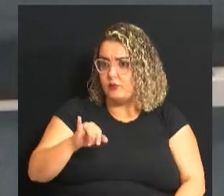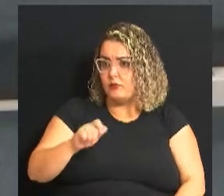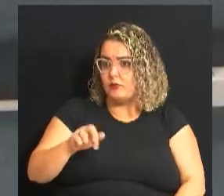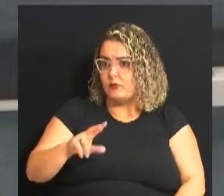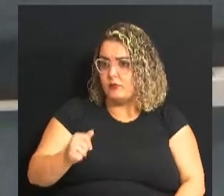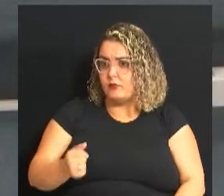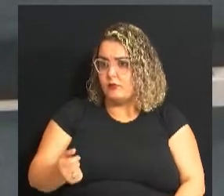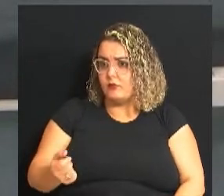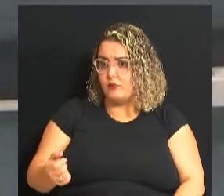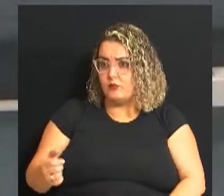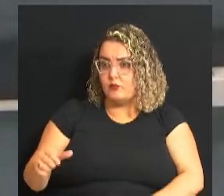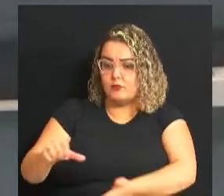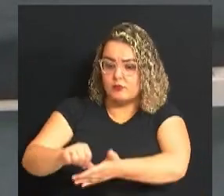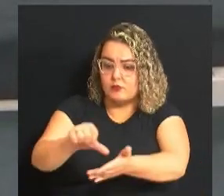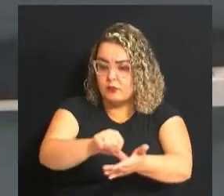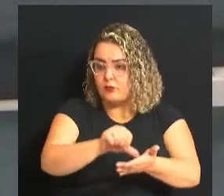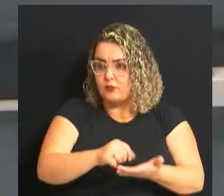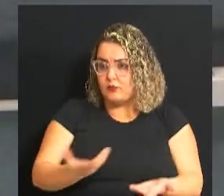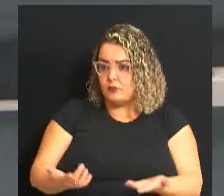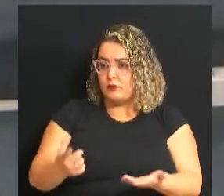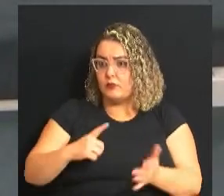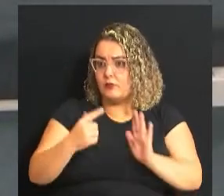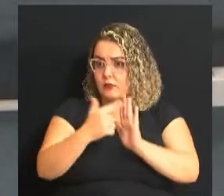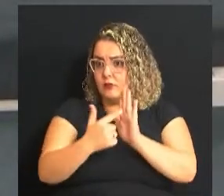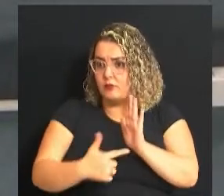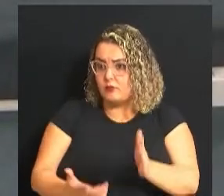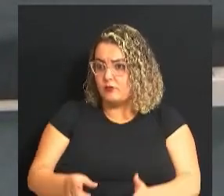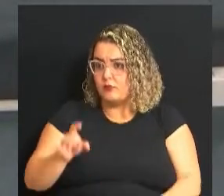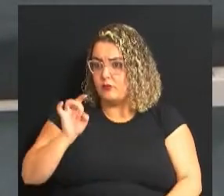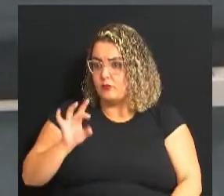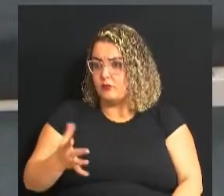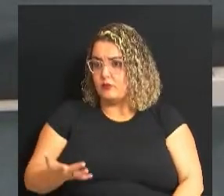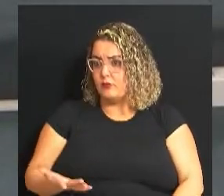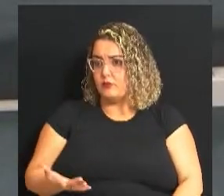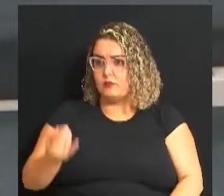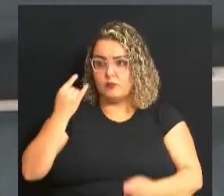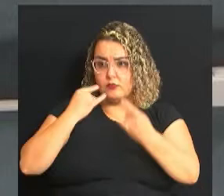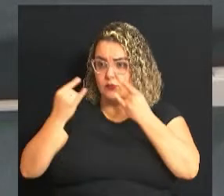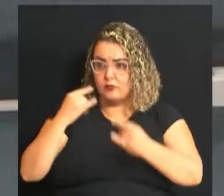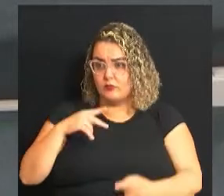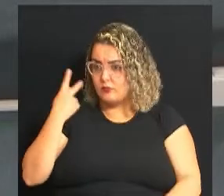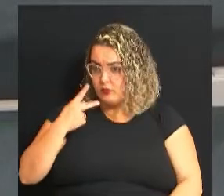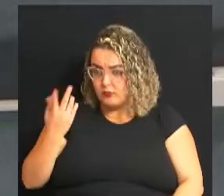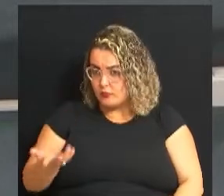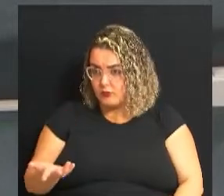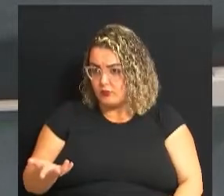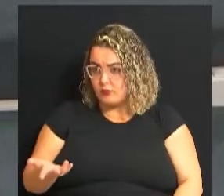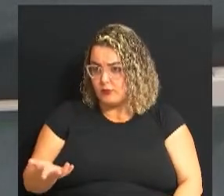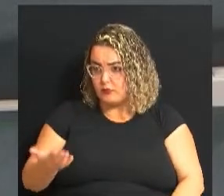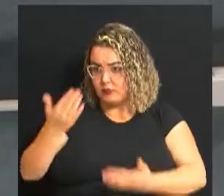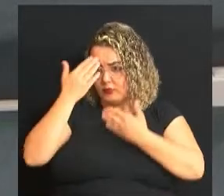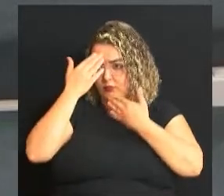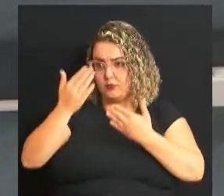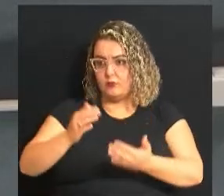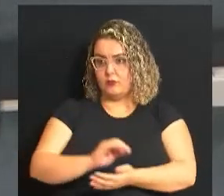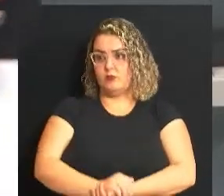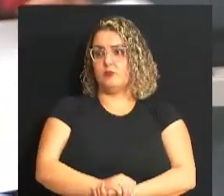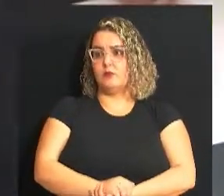essa lista? E tem isso em algum lugar? Ou é só realmente um interesse político? Obrigada.